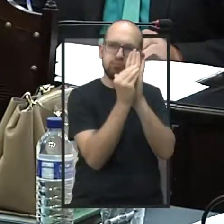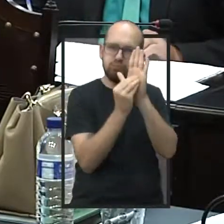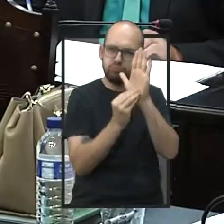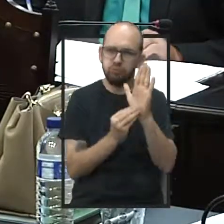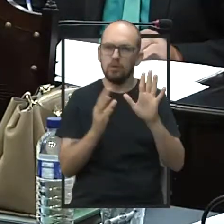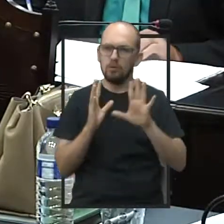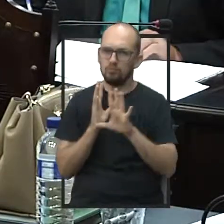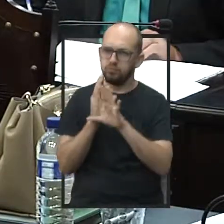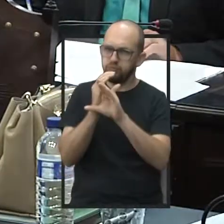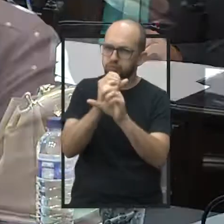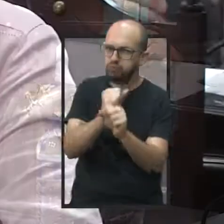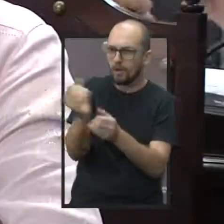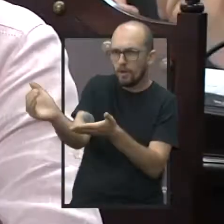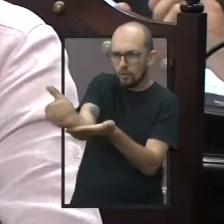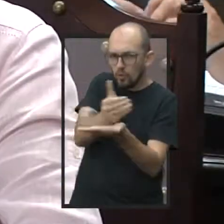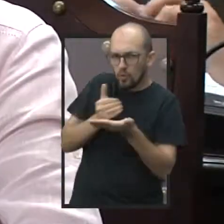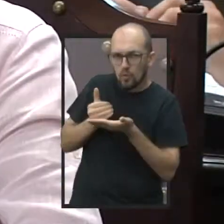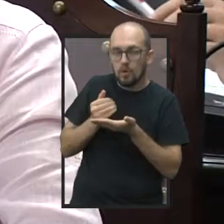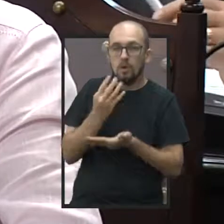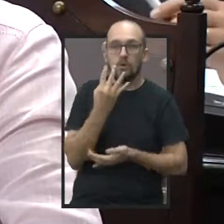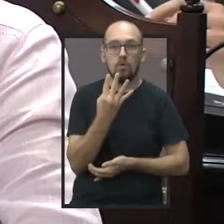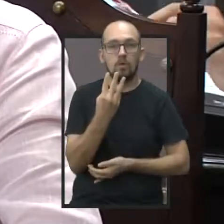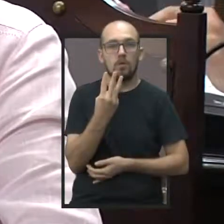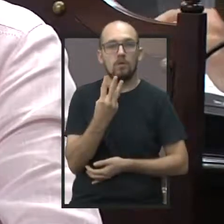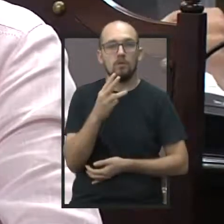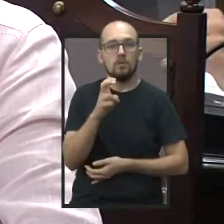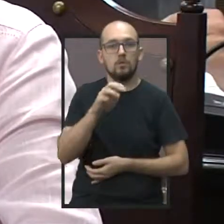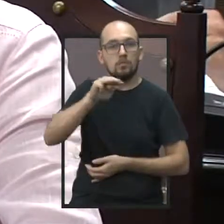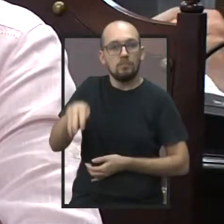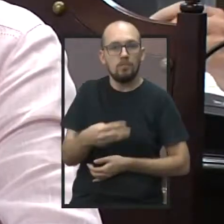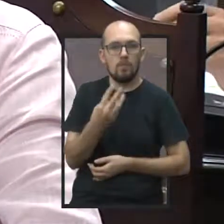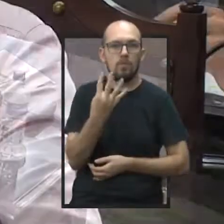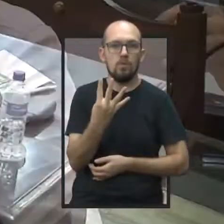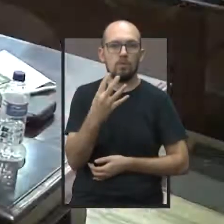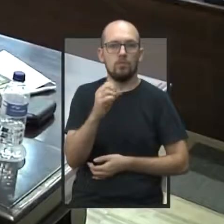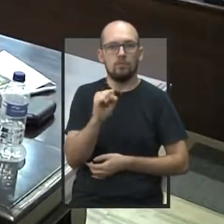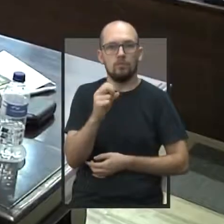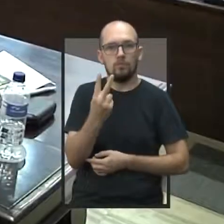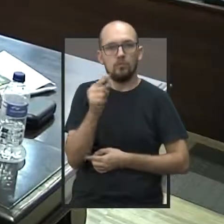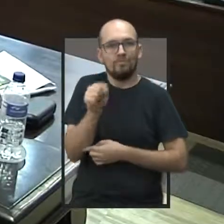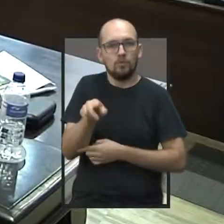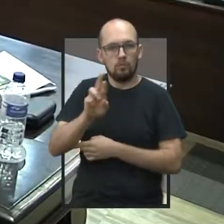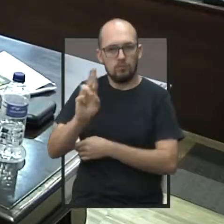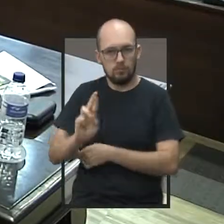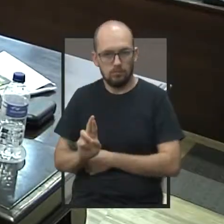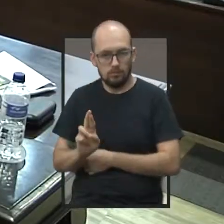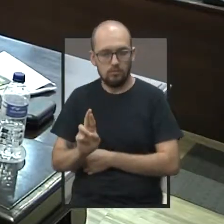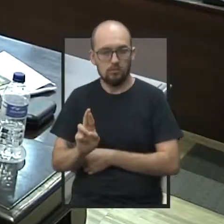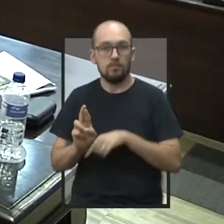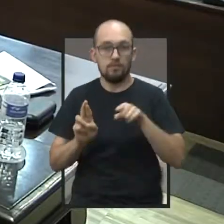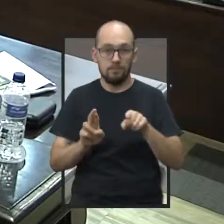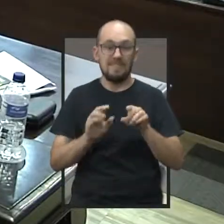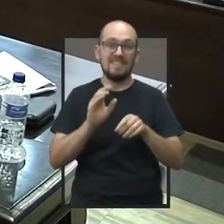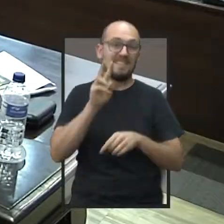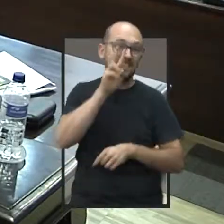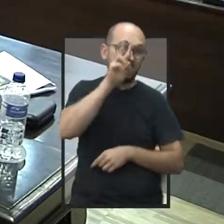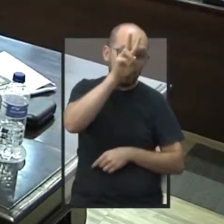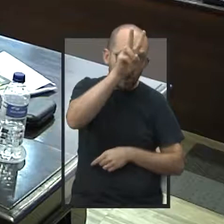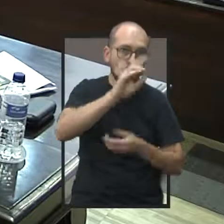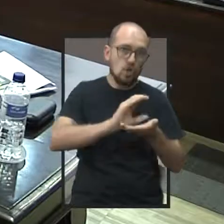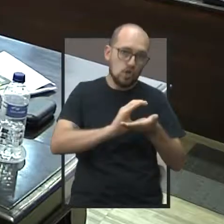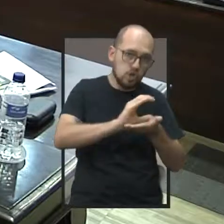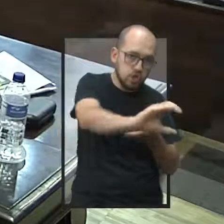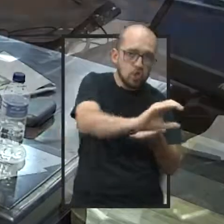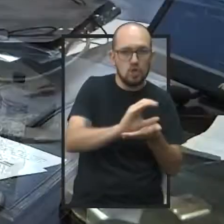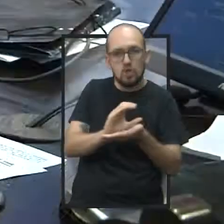2020 435 milhões 482 mil reais. As secretarias da